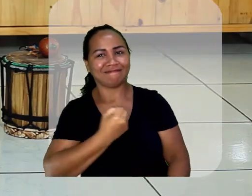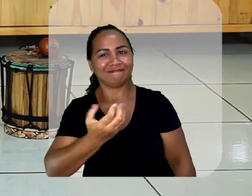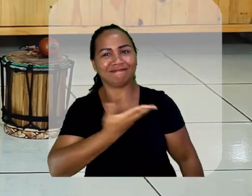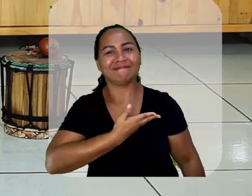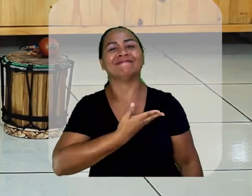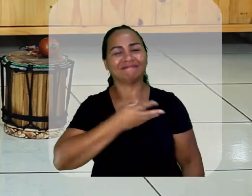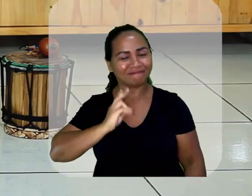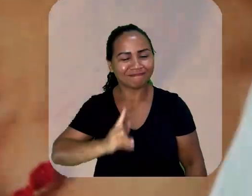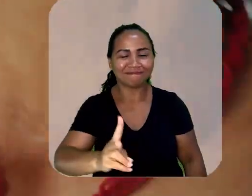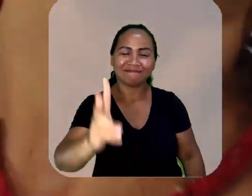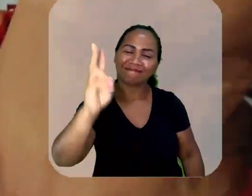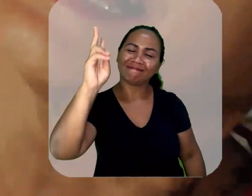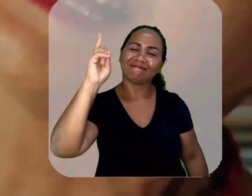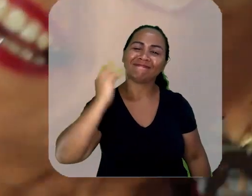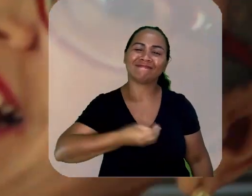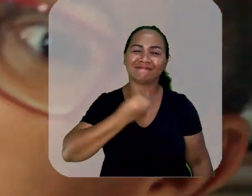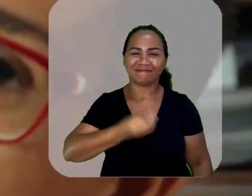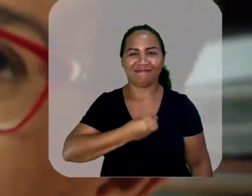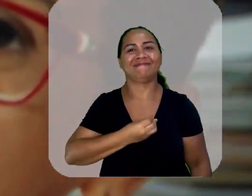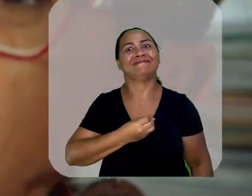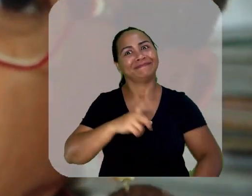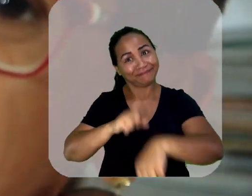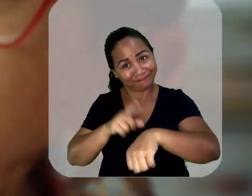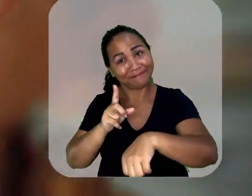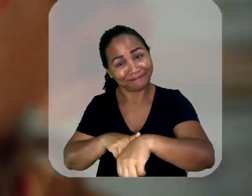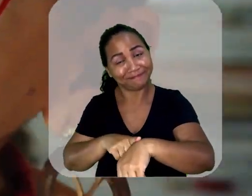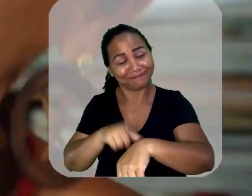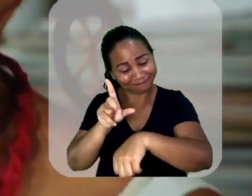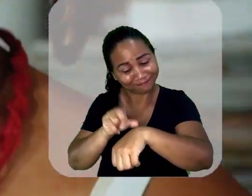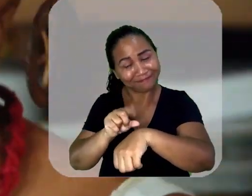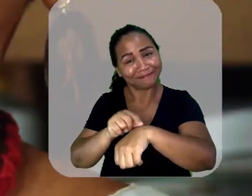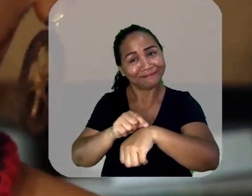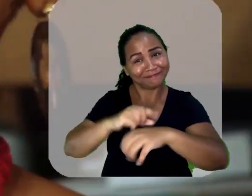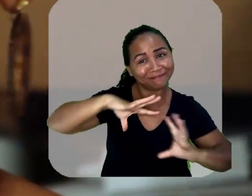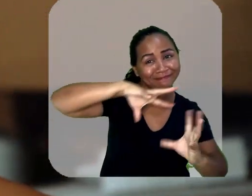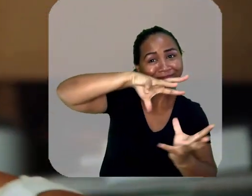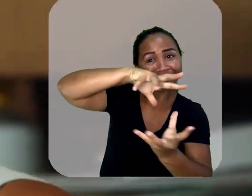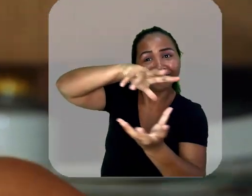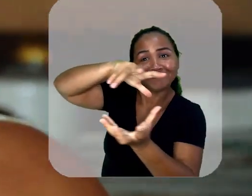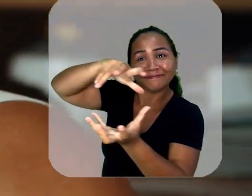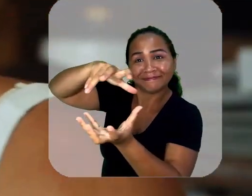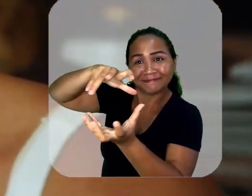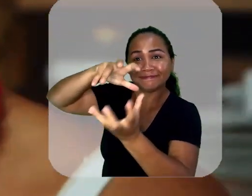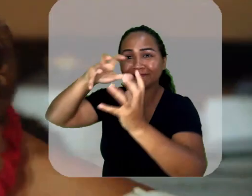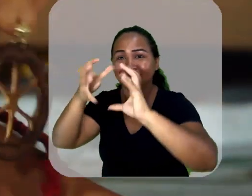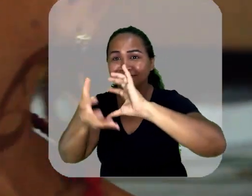eterno existir. Rei, tempo, no giro que o mundo